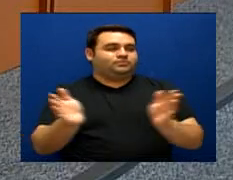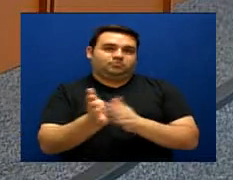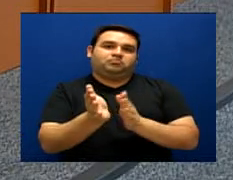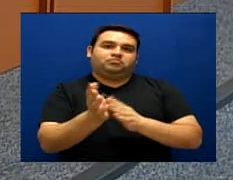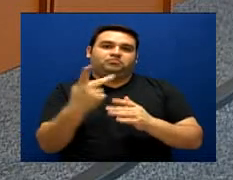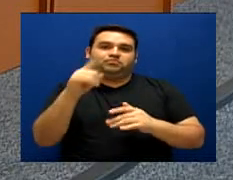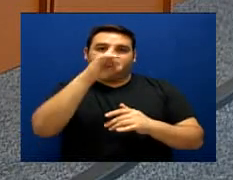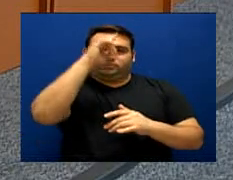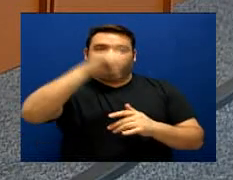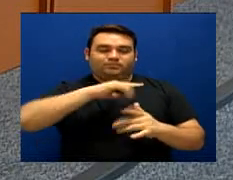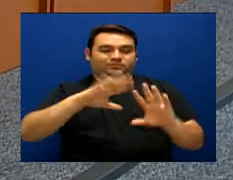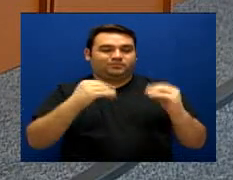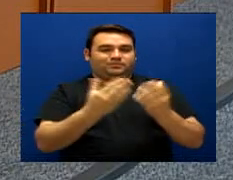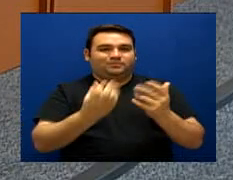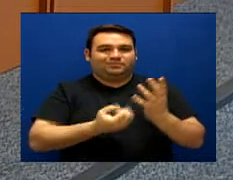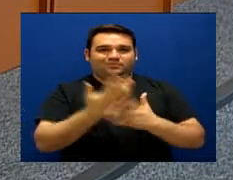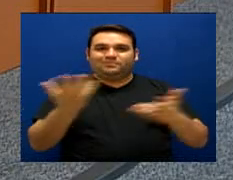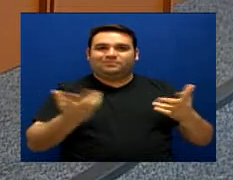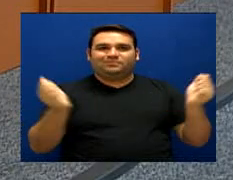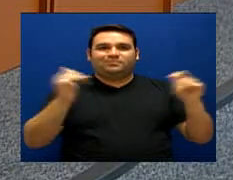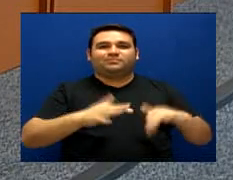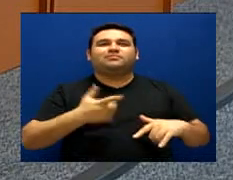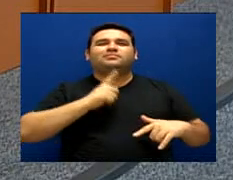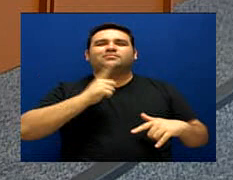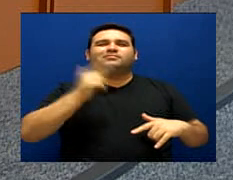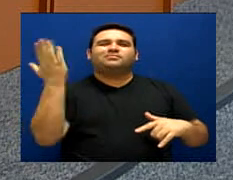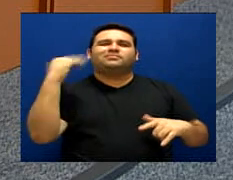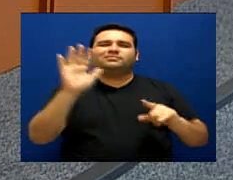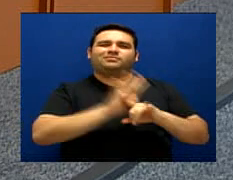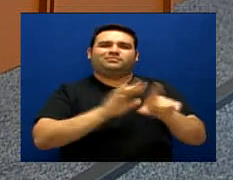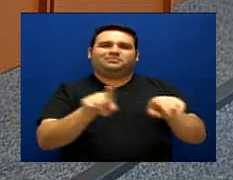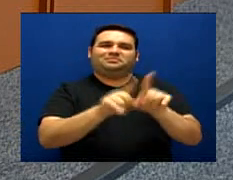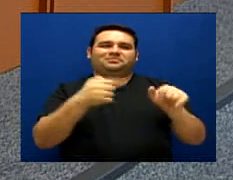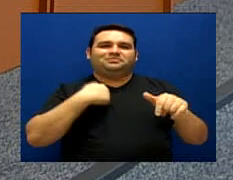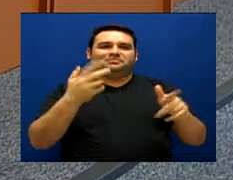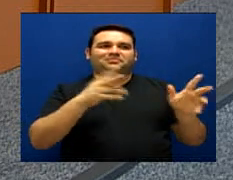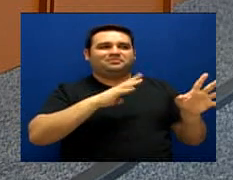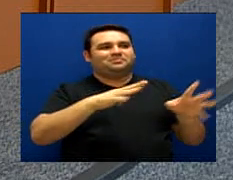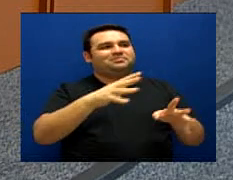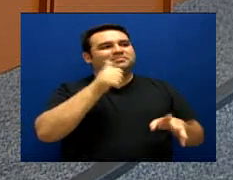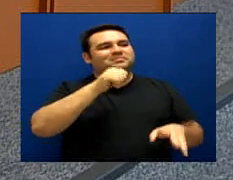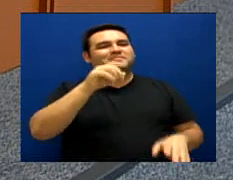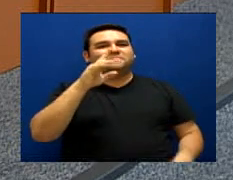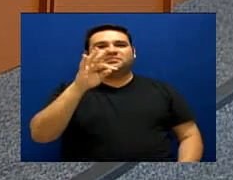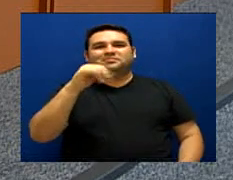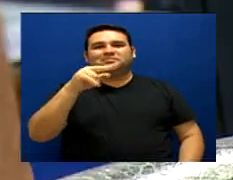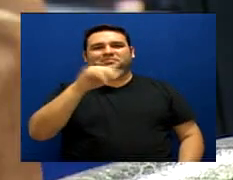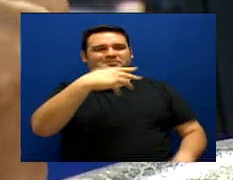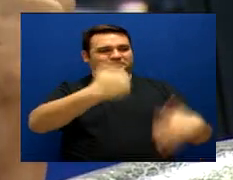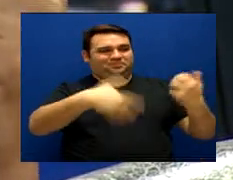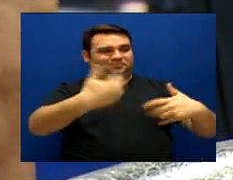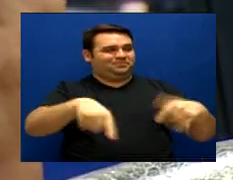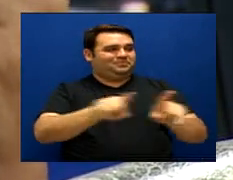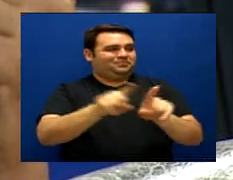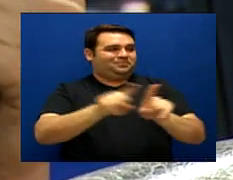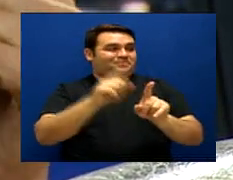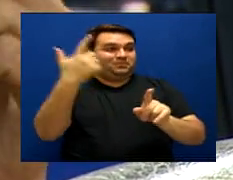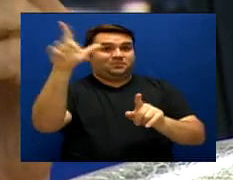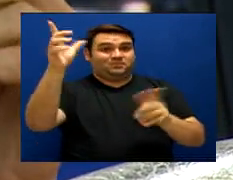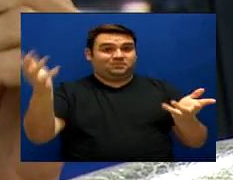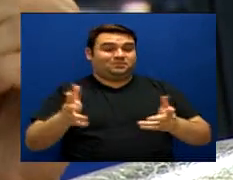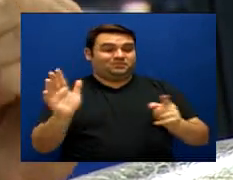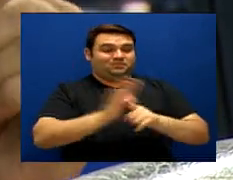Parabéns por essa iniciativa. Eu tinha uma indagação, mas quando eu vi a doutora falando ali, então tem mais